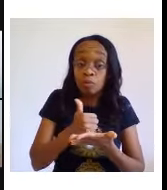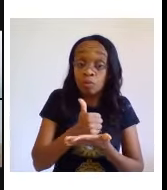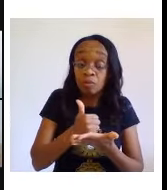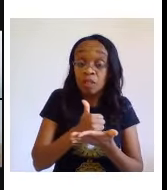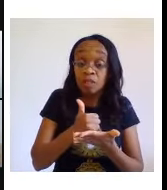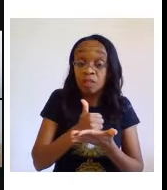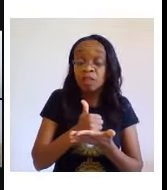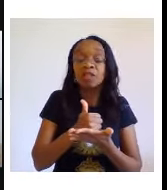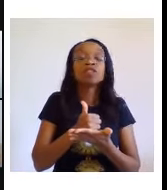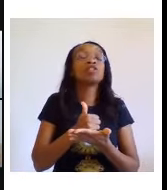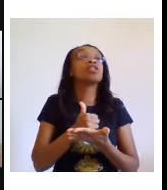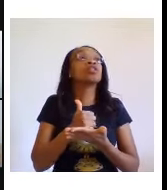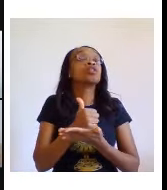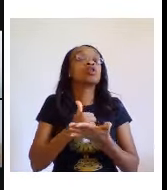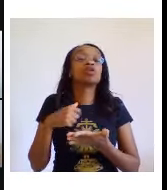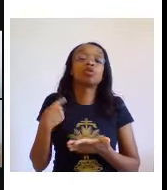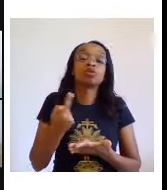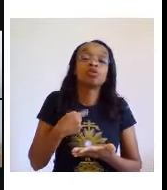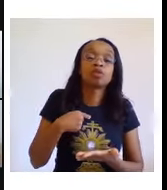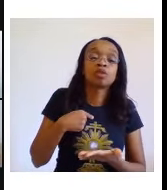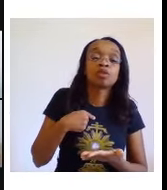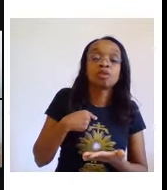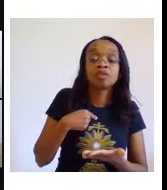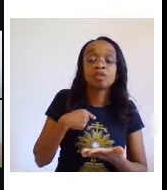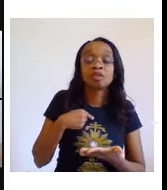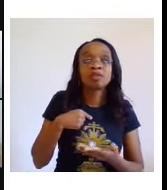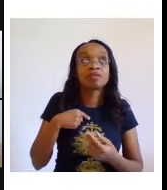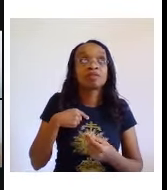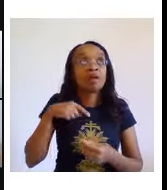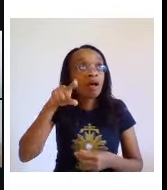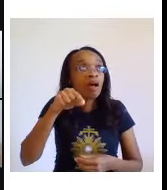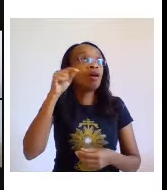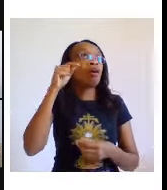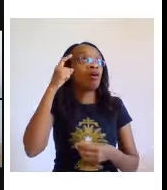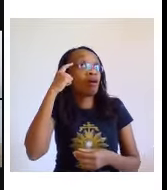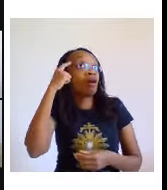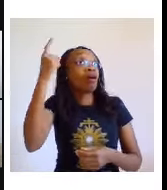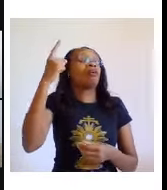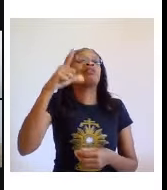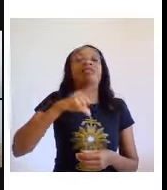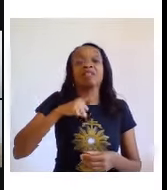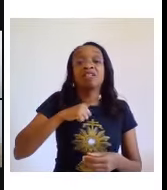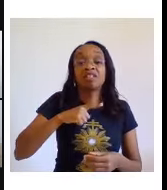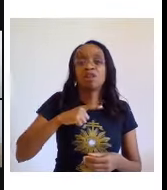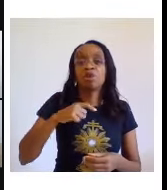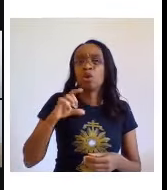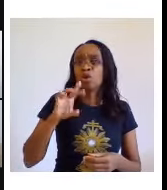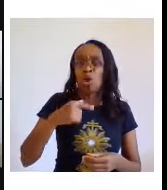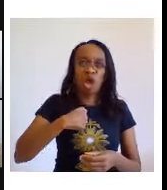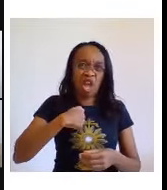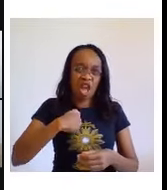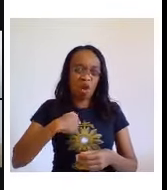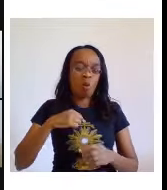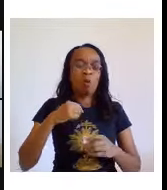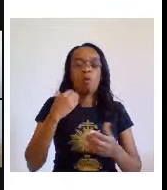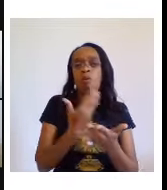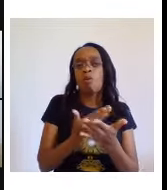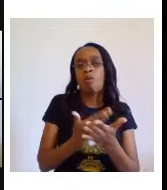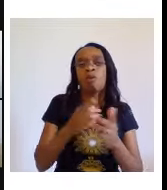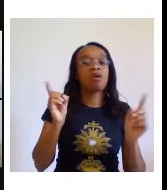que chega-se a essas conclusões. Então, não é da minha cabeça, não é um estudo particular do qual uma